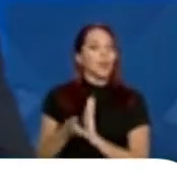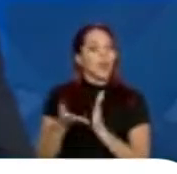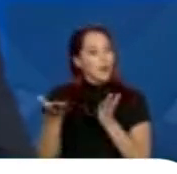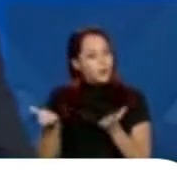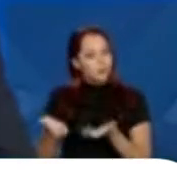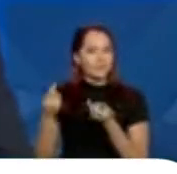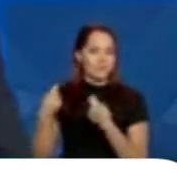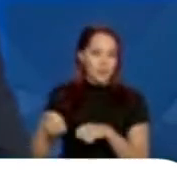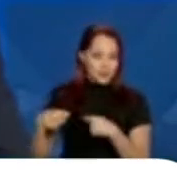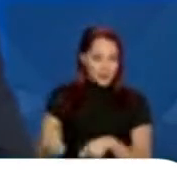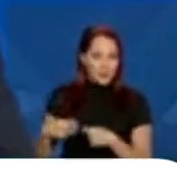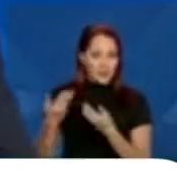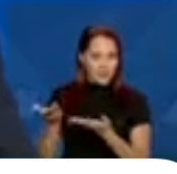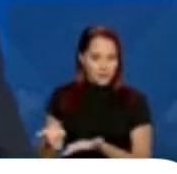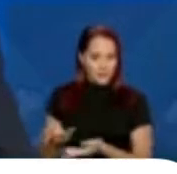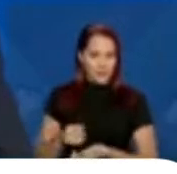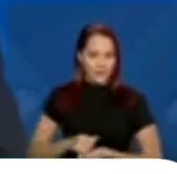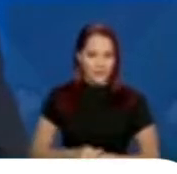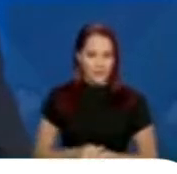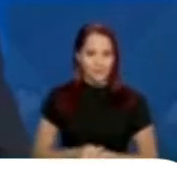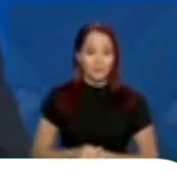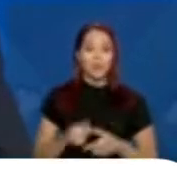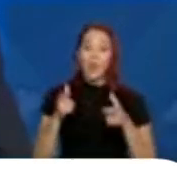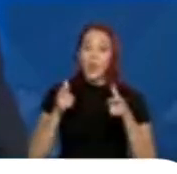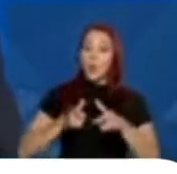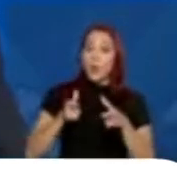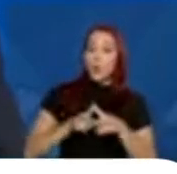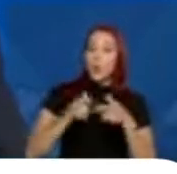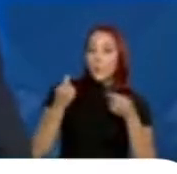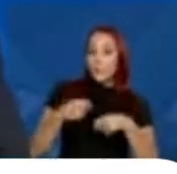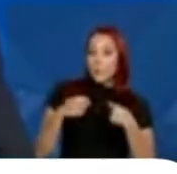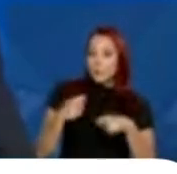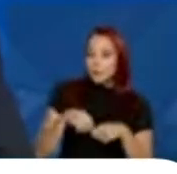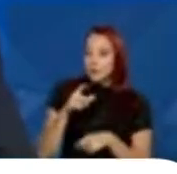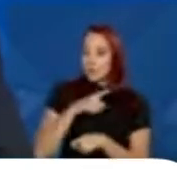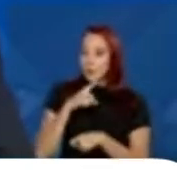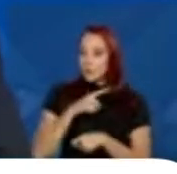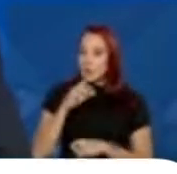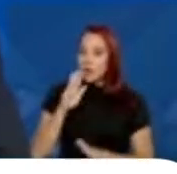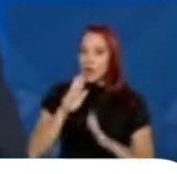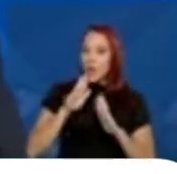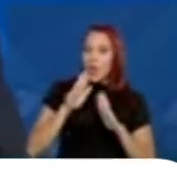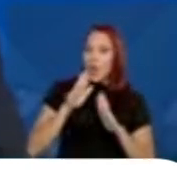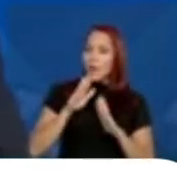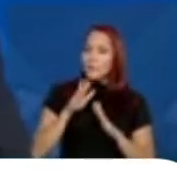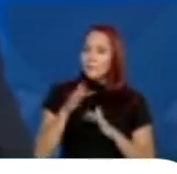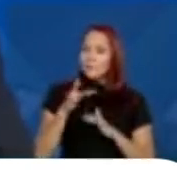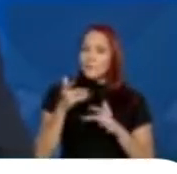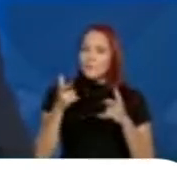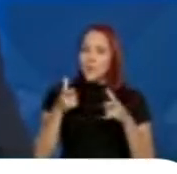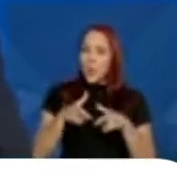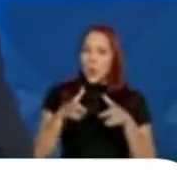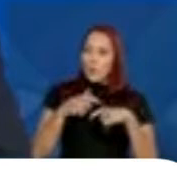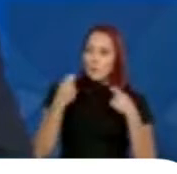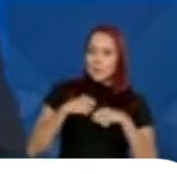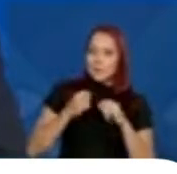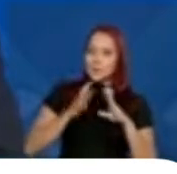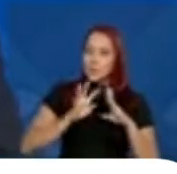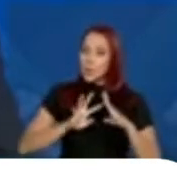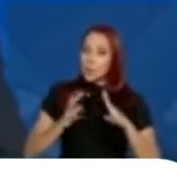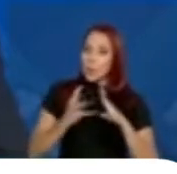assim tem que ser. Aonde precisa ter algum grau ainda de